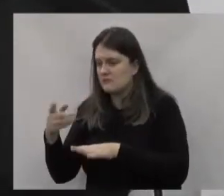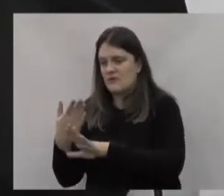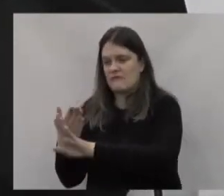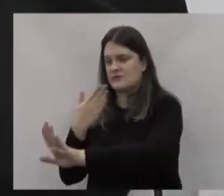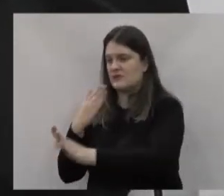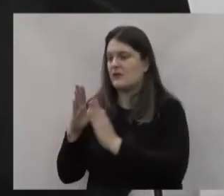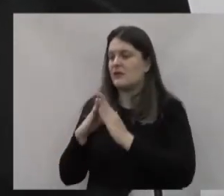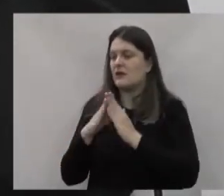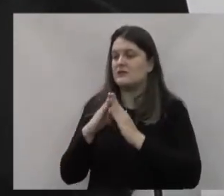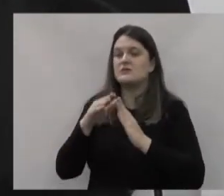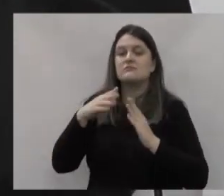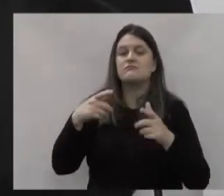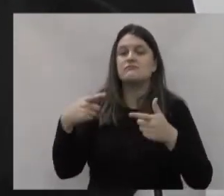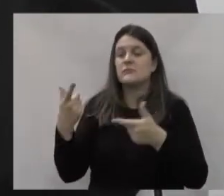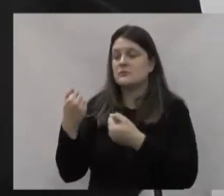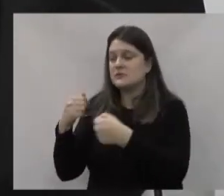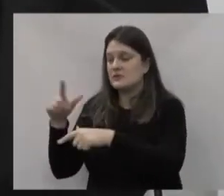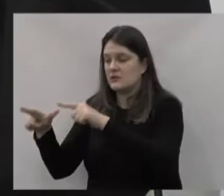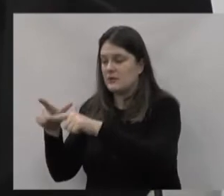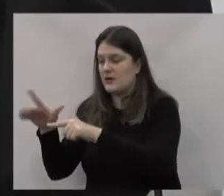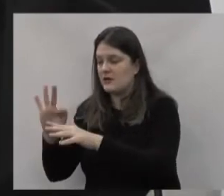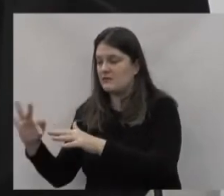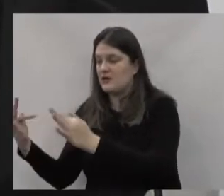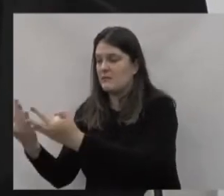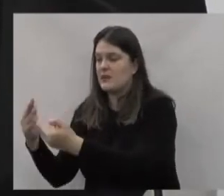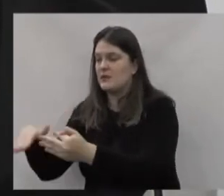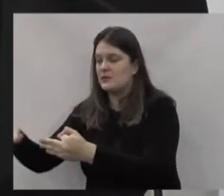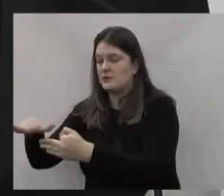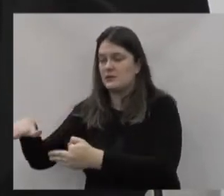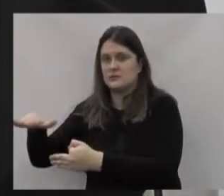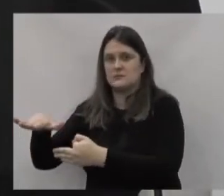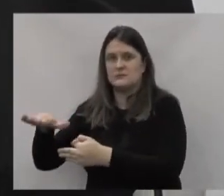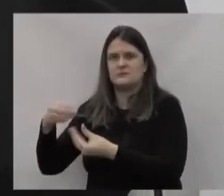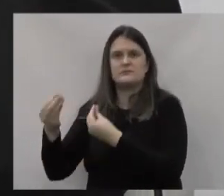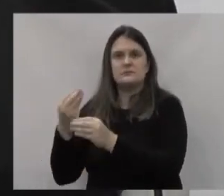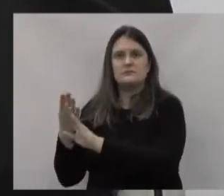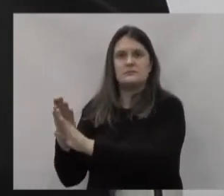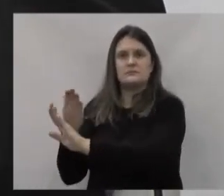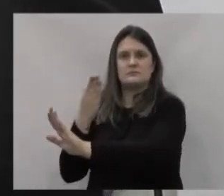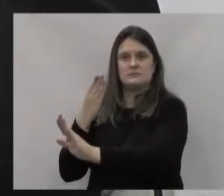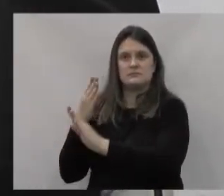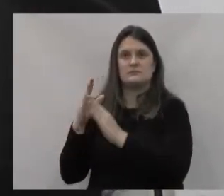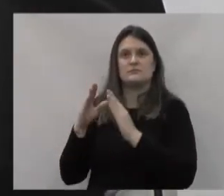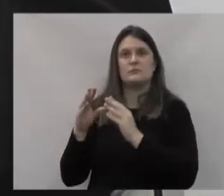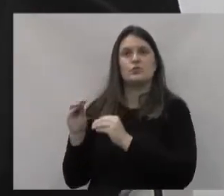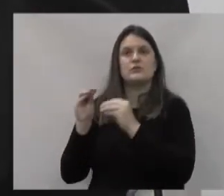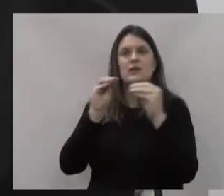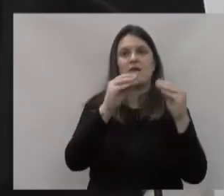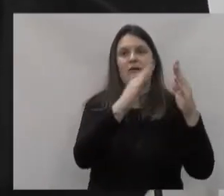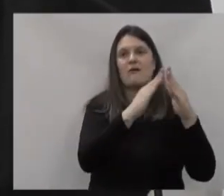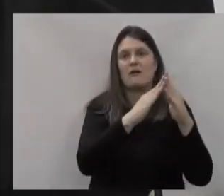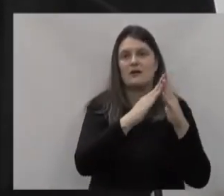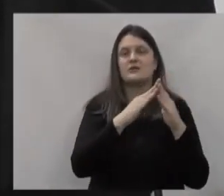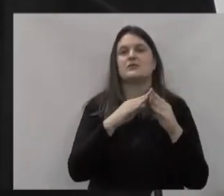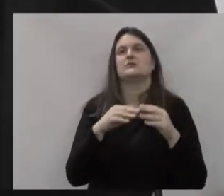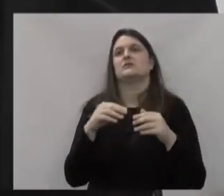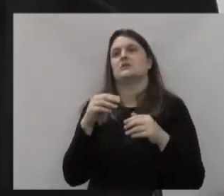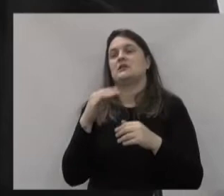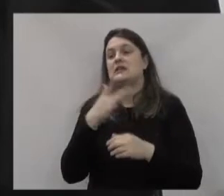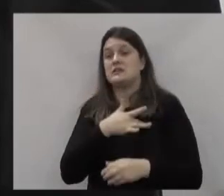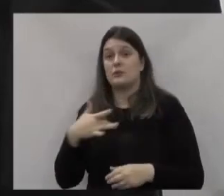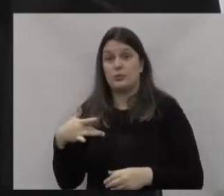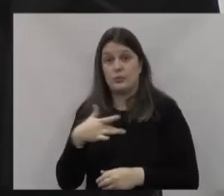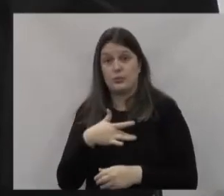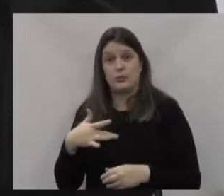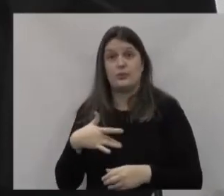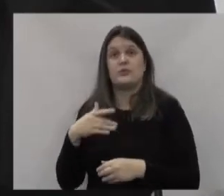casa, que a gente consegue prestar serviços como alimentos provisórios, o afastamento da moradia, o encaminhamento para a saúde dessas crianças